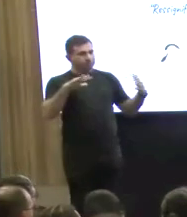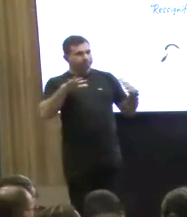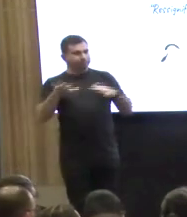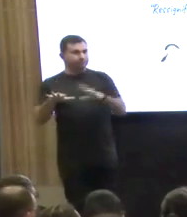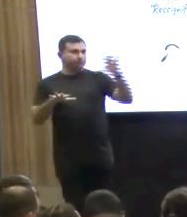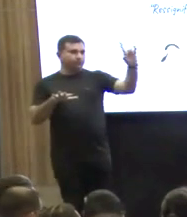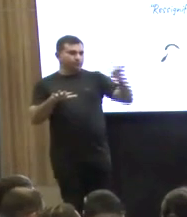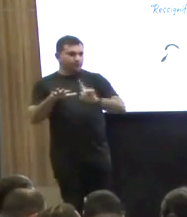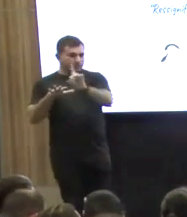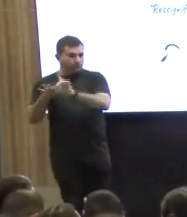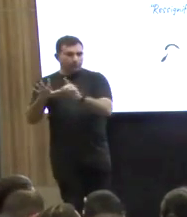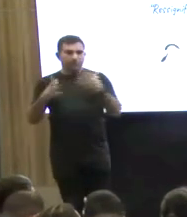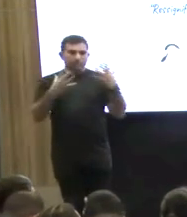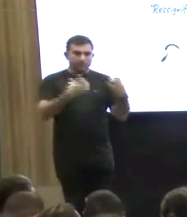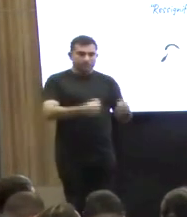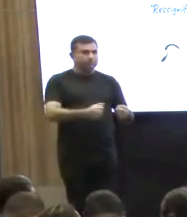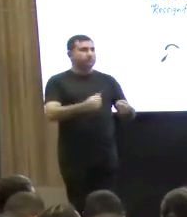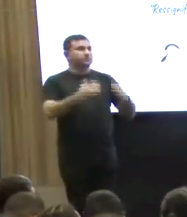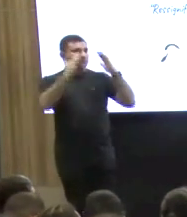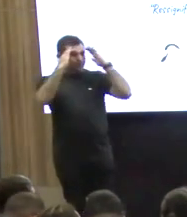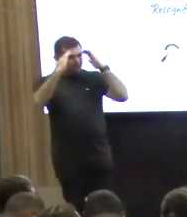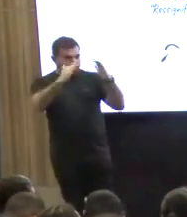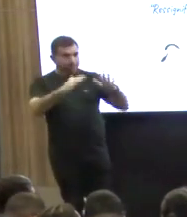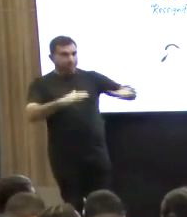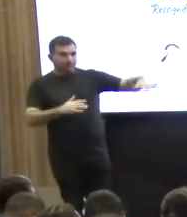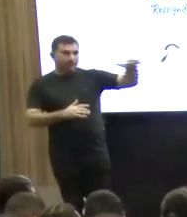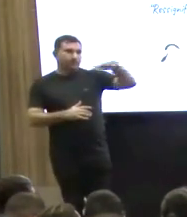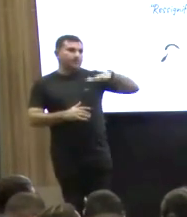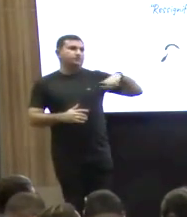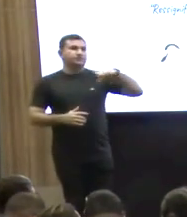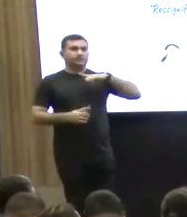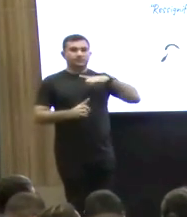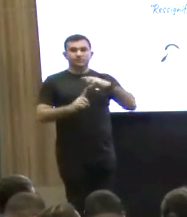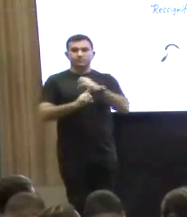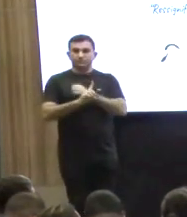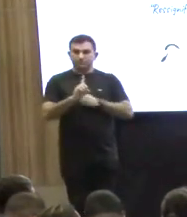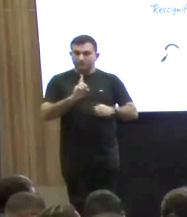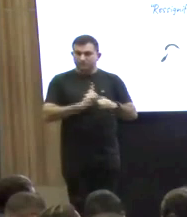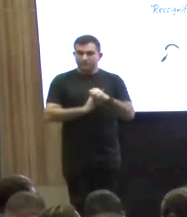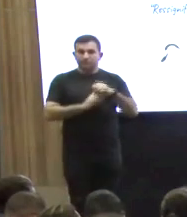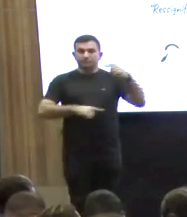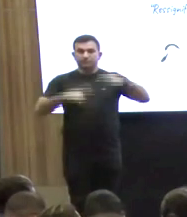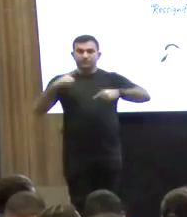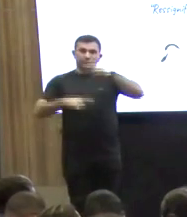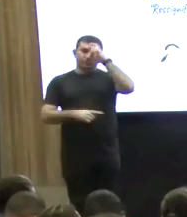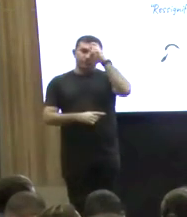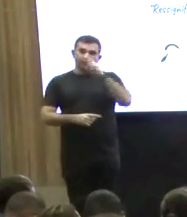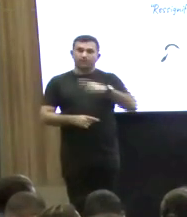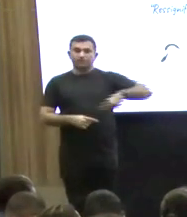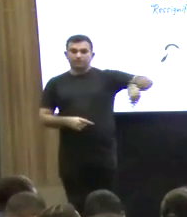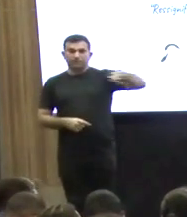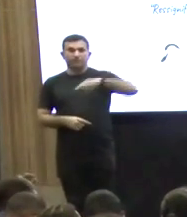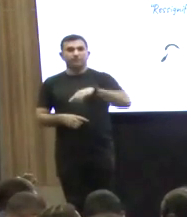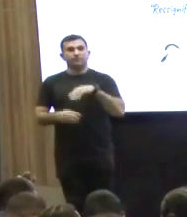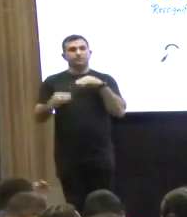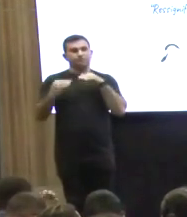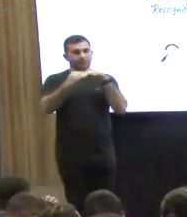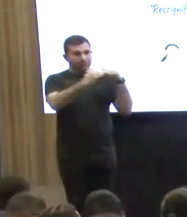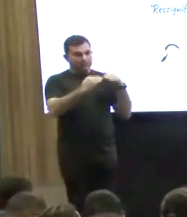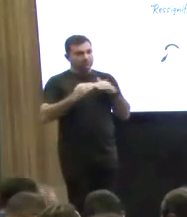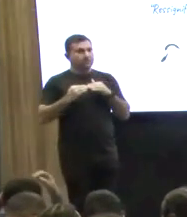desses coletivos em função dessa construção social, política, cultural que nós acordamos na sociedade, que